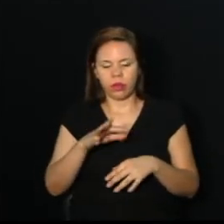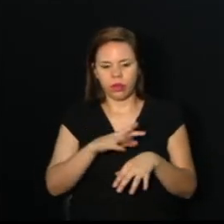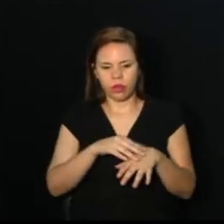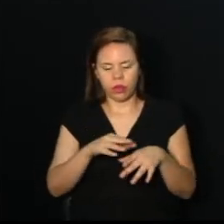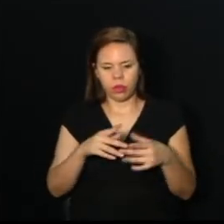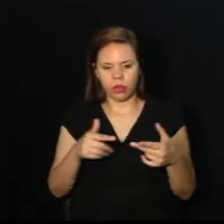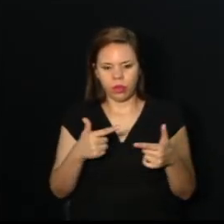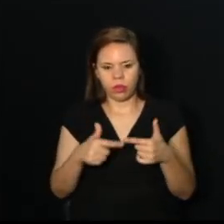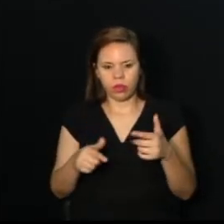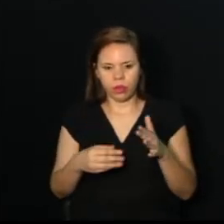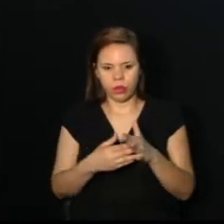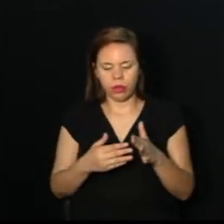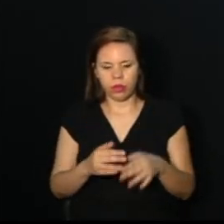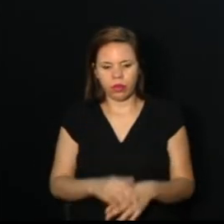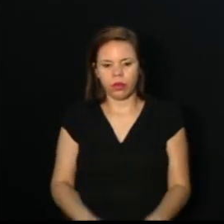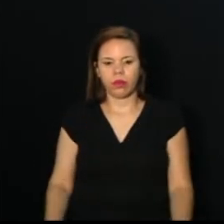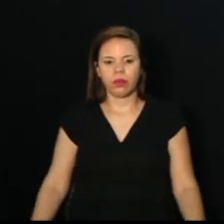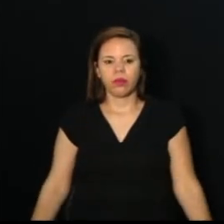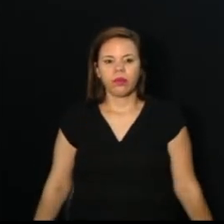patologias.